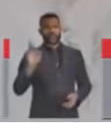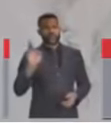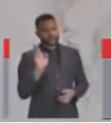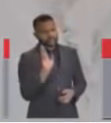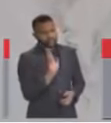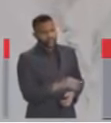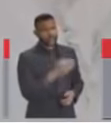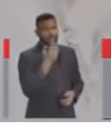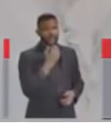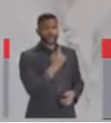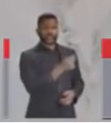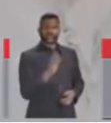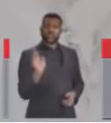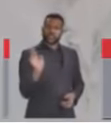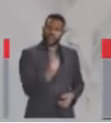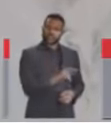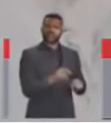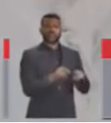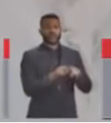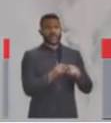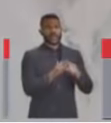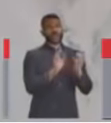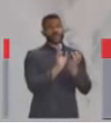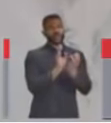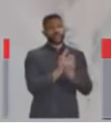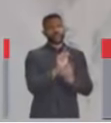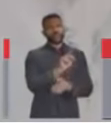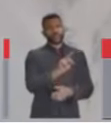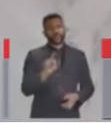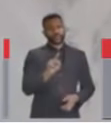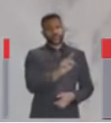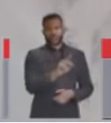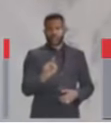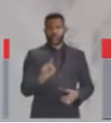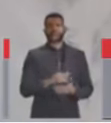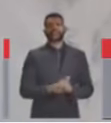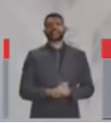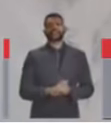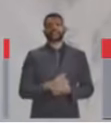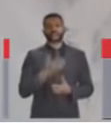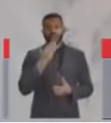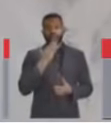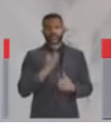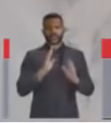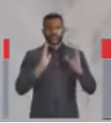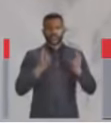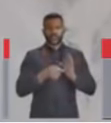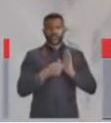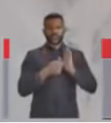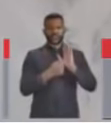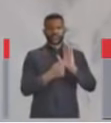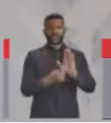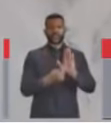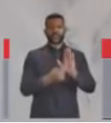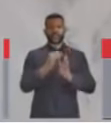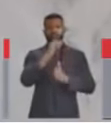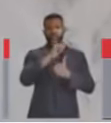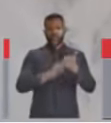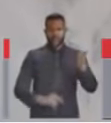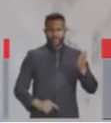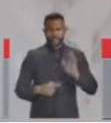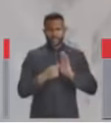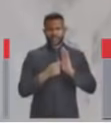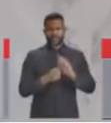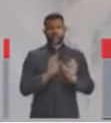atendem sobretudo as reivindicações dos professores que as reivindicações que estão expressas aqui no documento